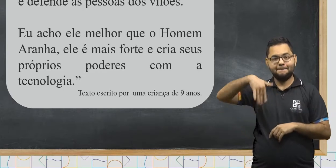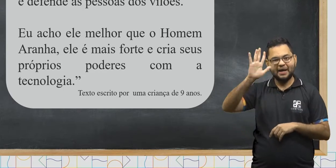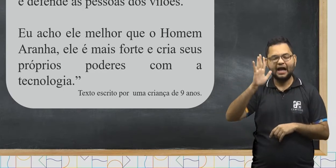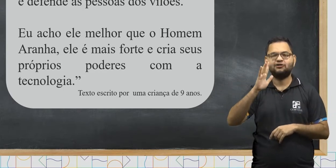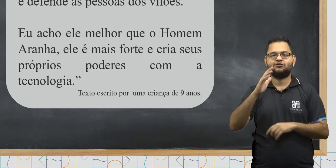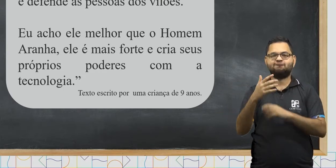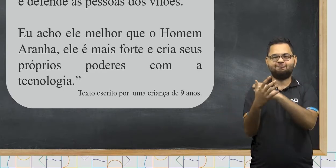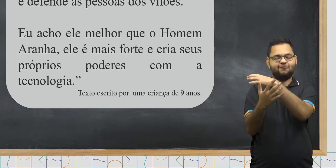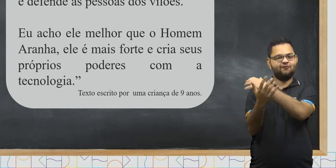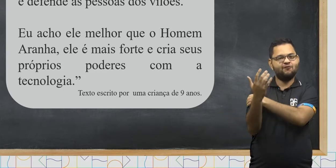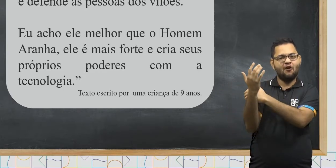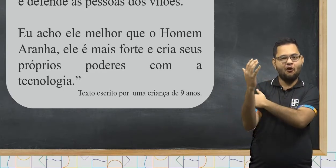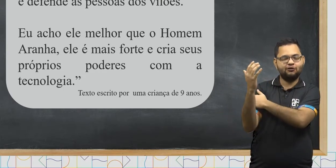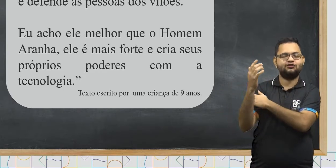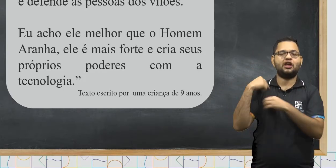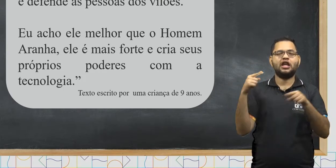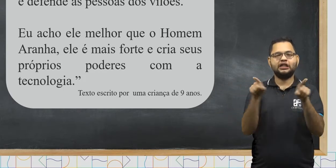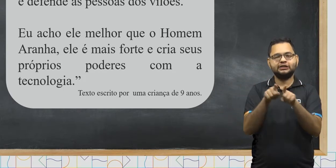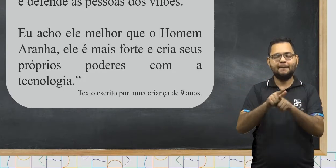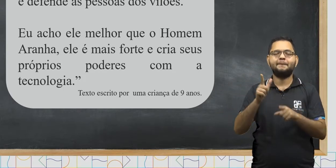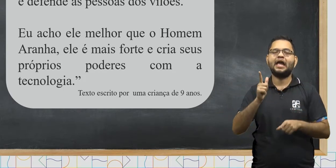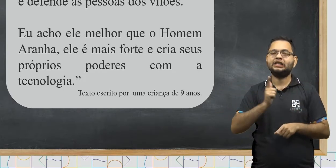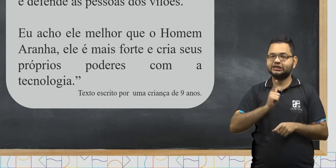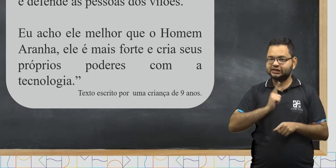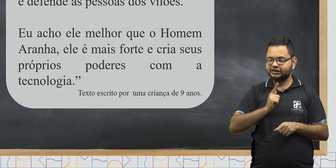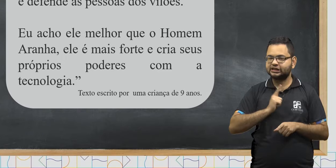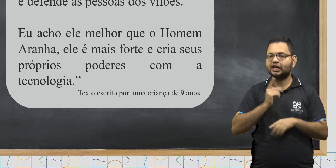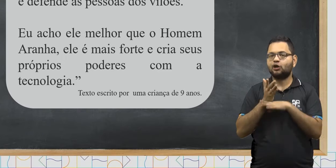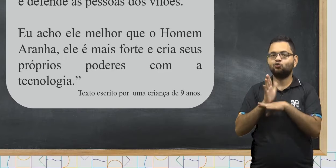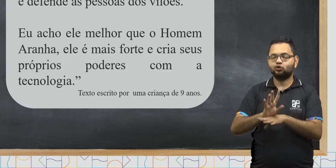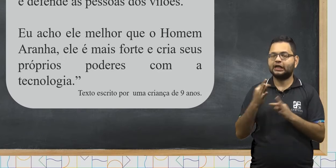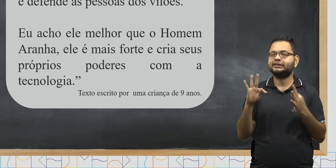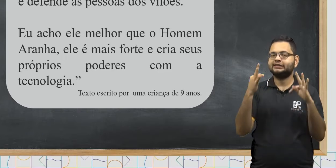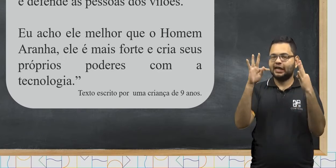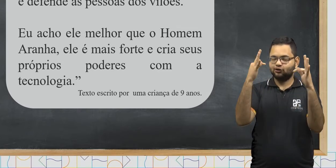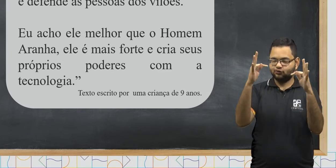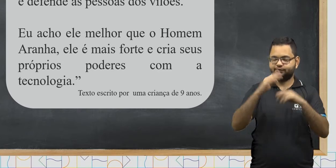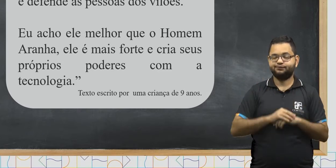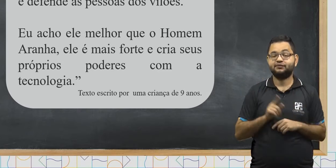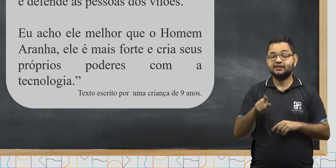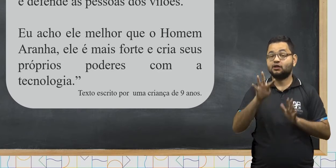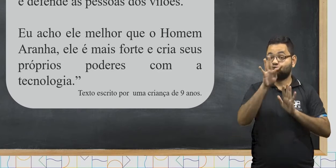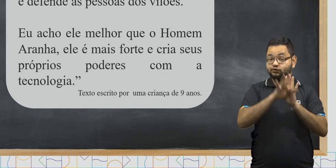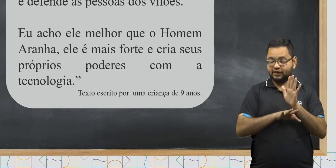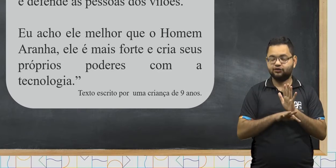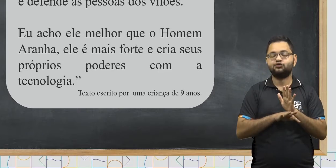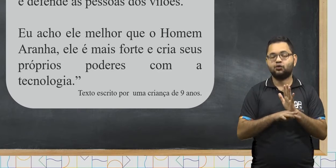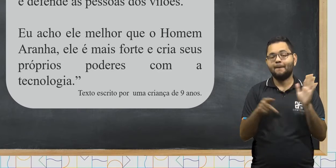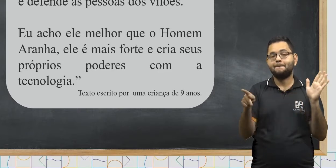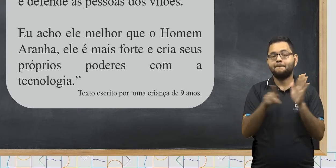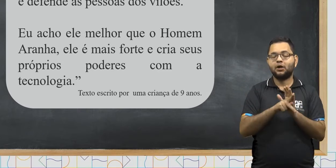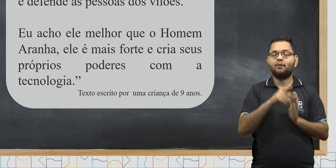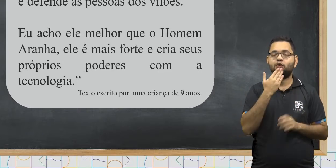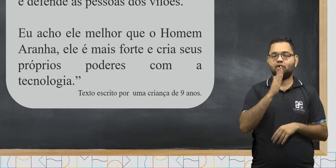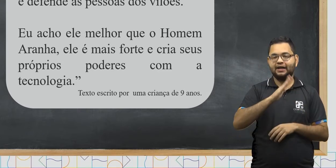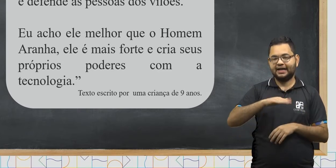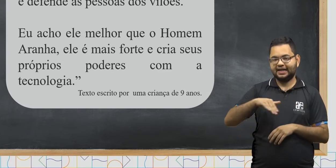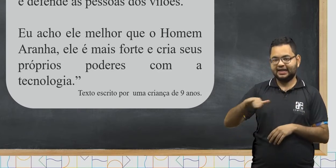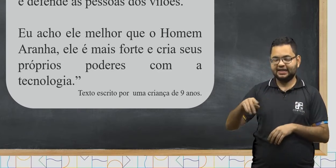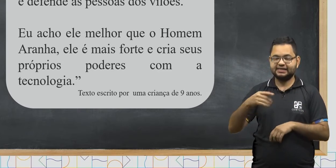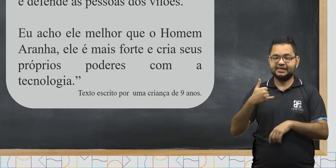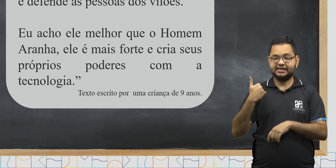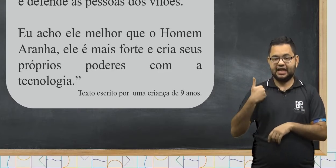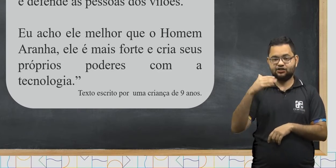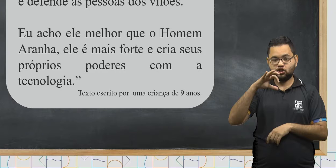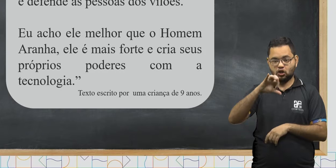cria seus próprios poderes com a tecnologia. Texto escrito por uma criança de